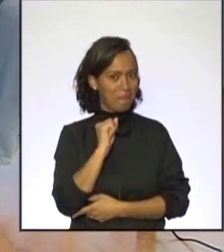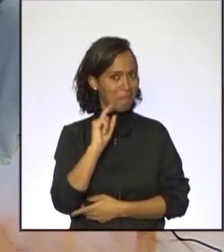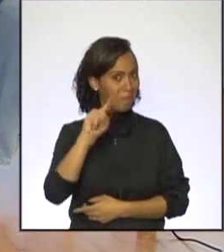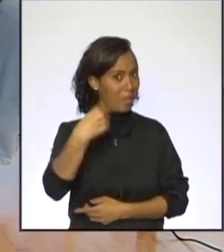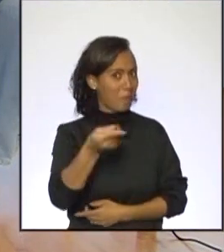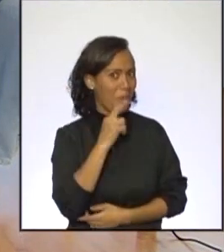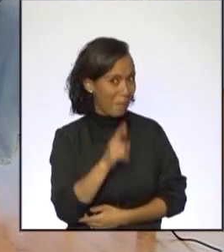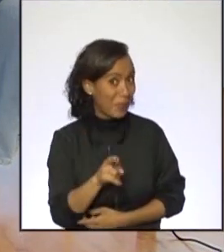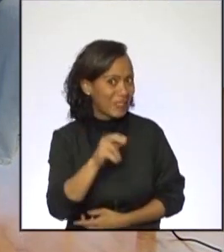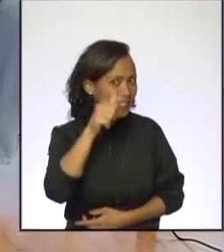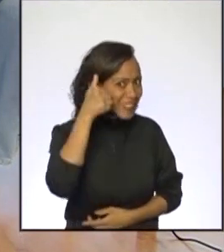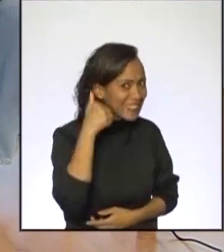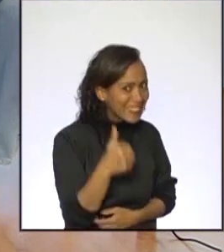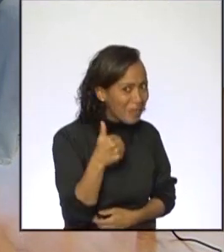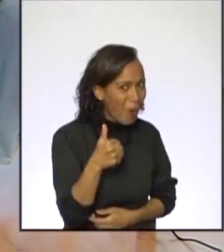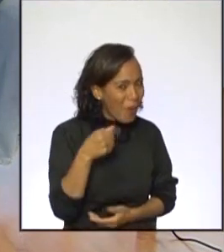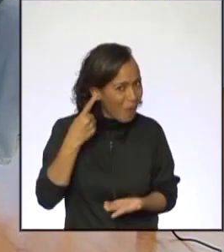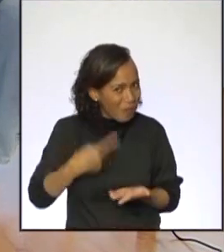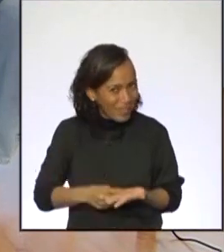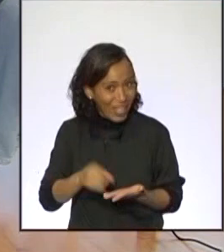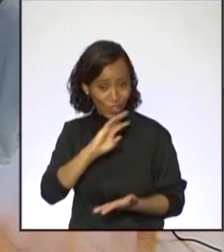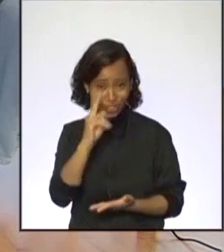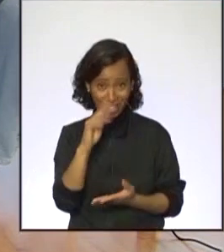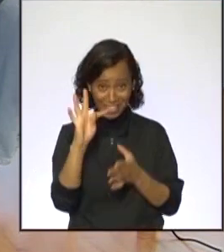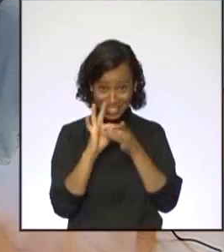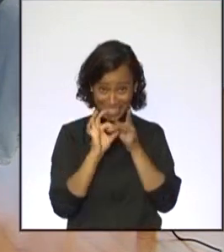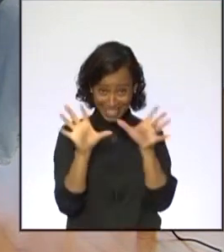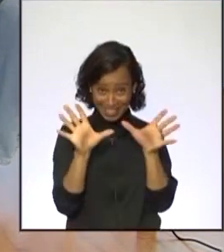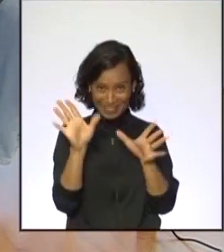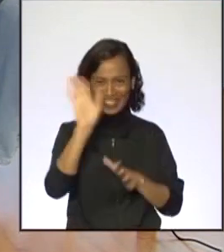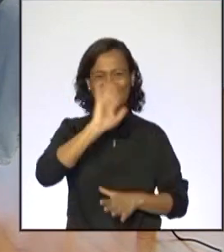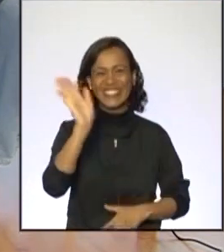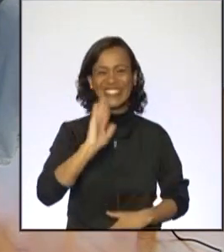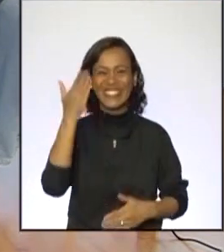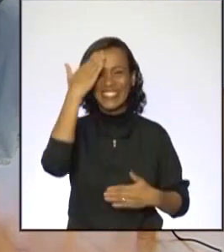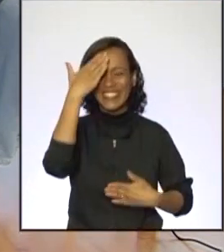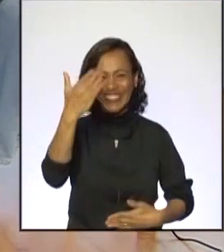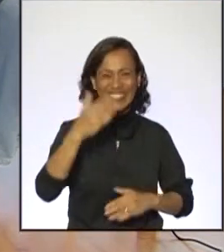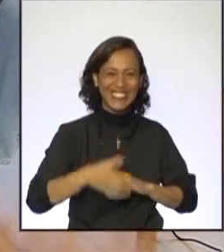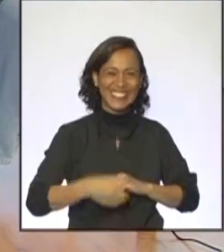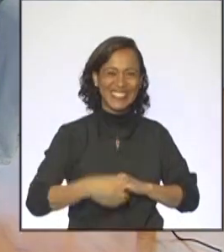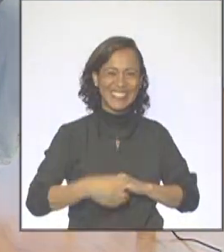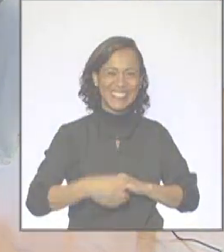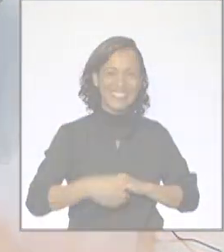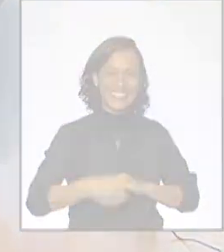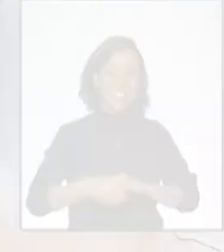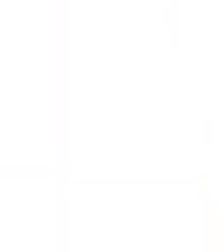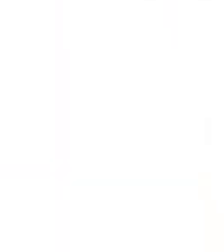gente responderemos responde, a todos. tá? E o chat está aí. Obrigada a todos. Tchau. Tchau.